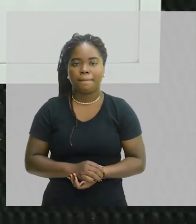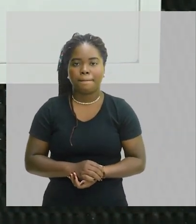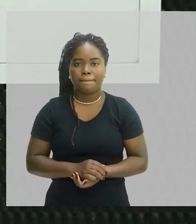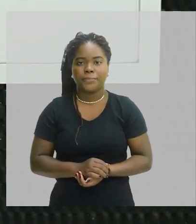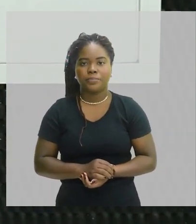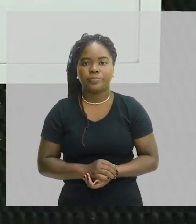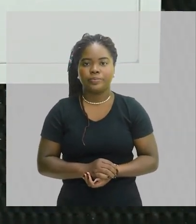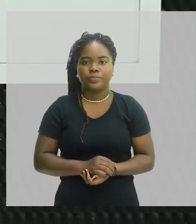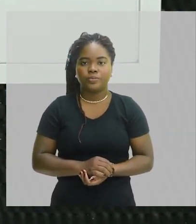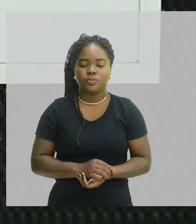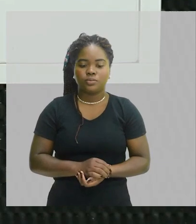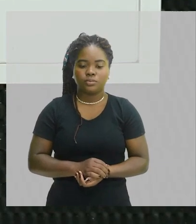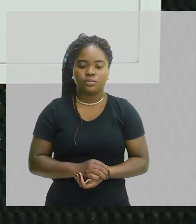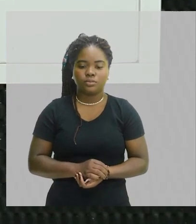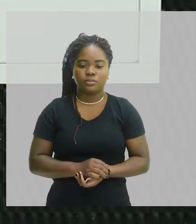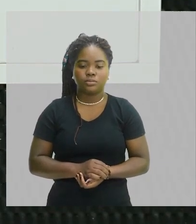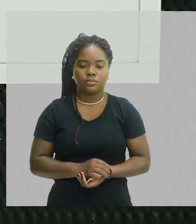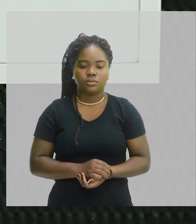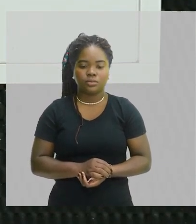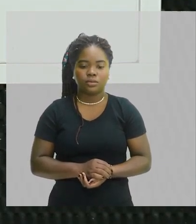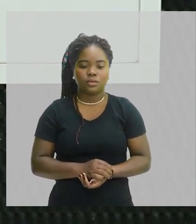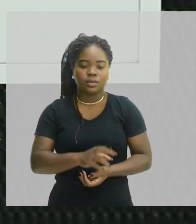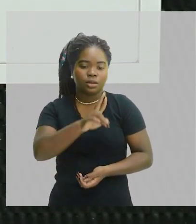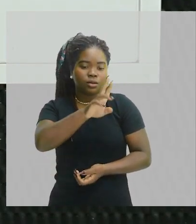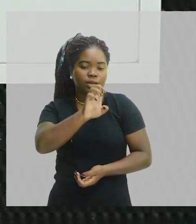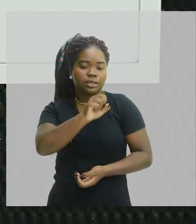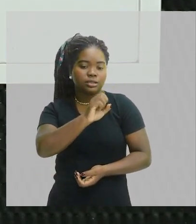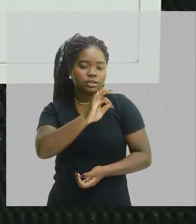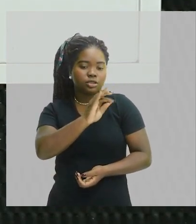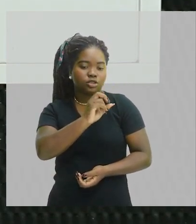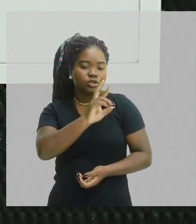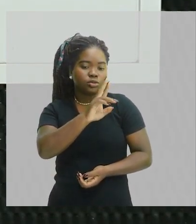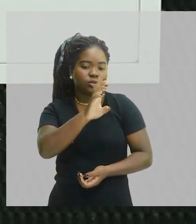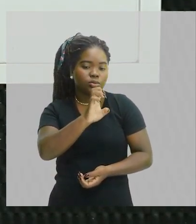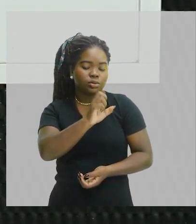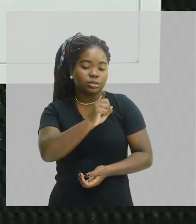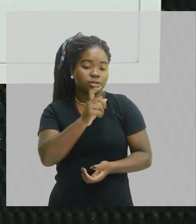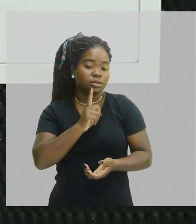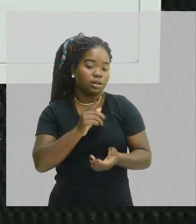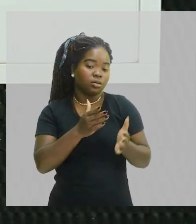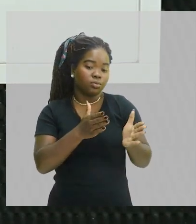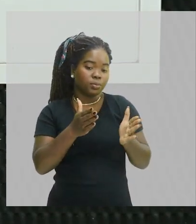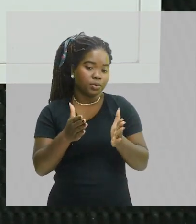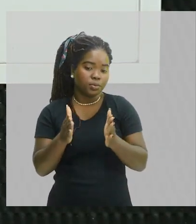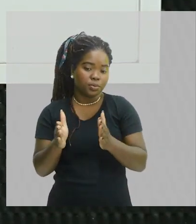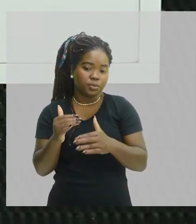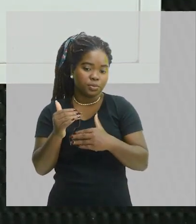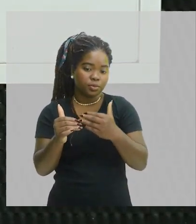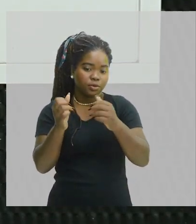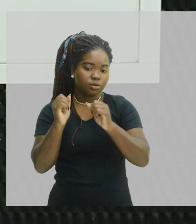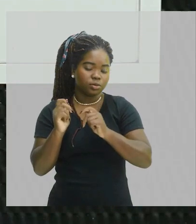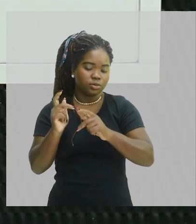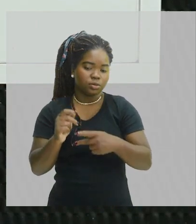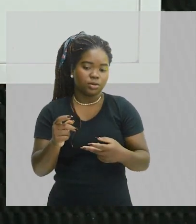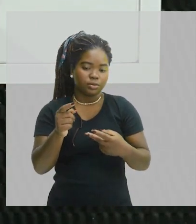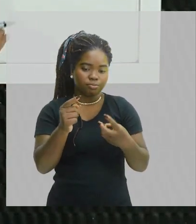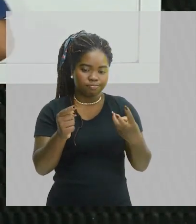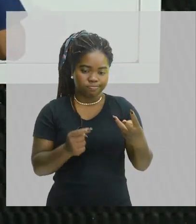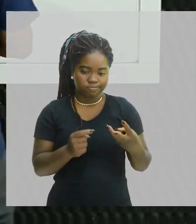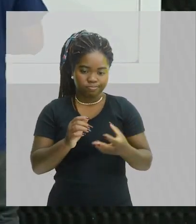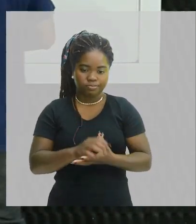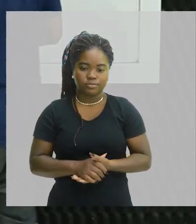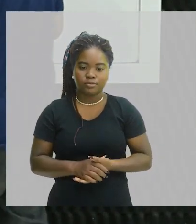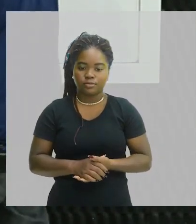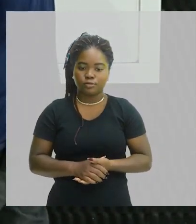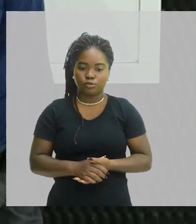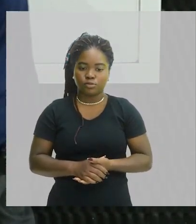né? Ok? Então, os resistores, eles acabam aí passando por esse processo, tá ok? Eu quero dizer o seguinte,